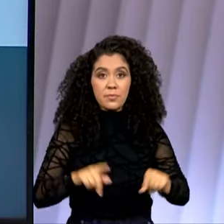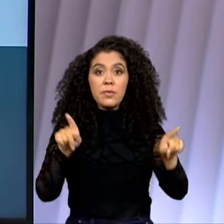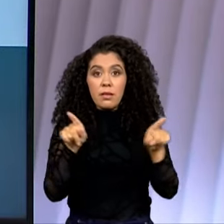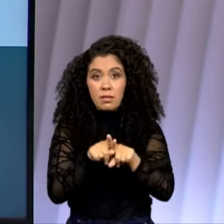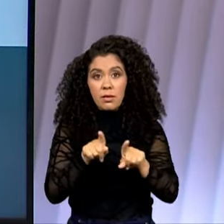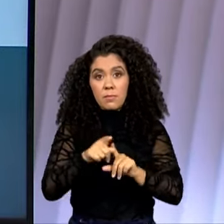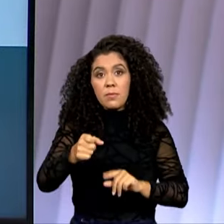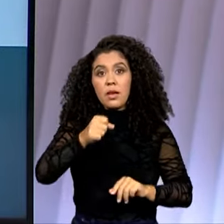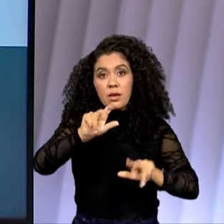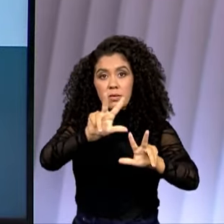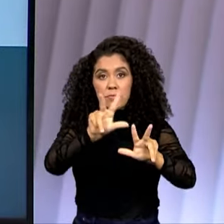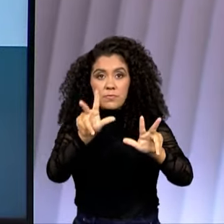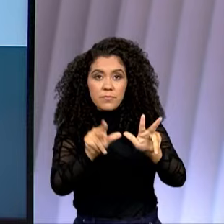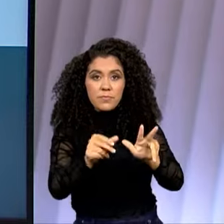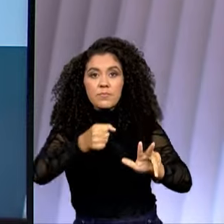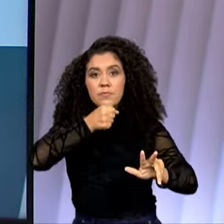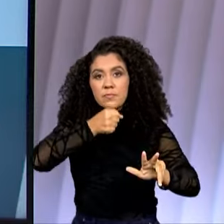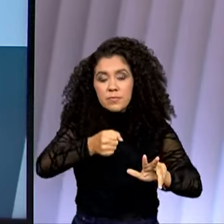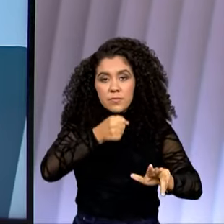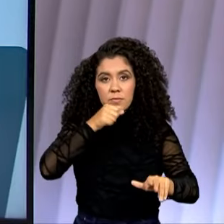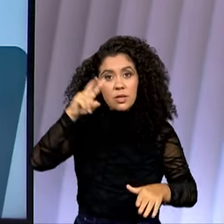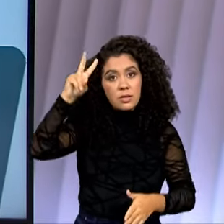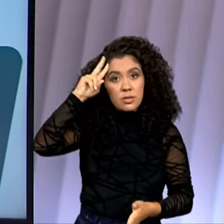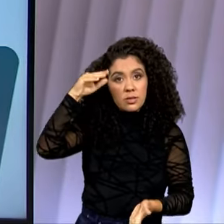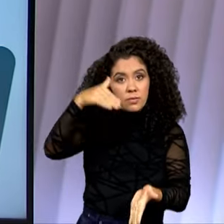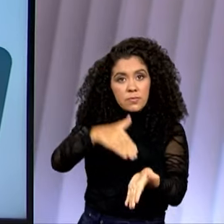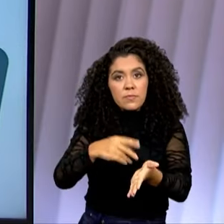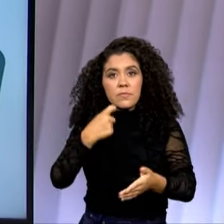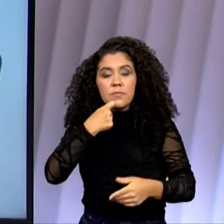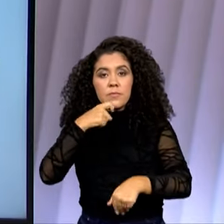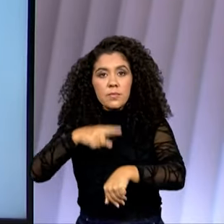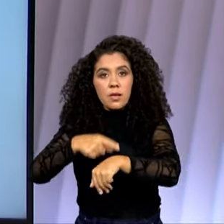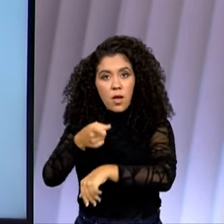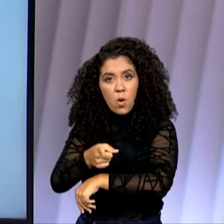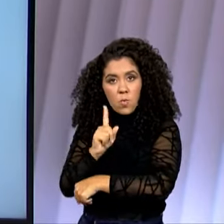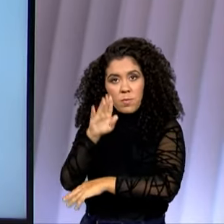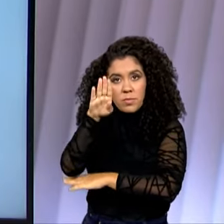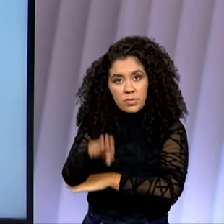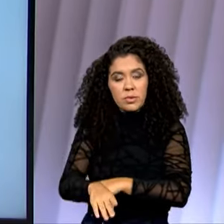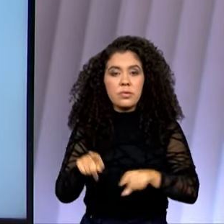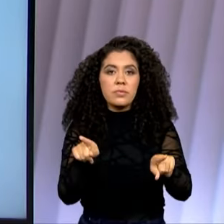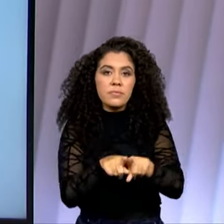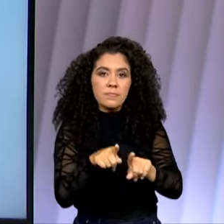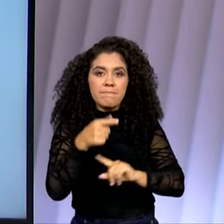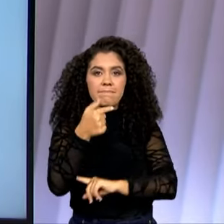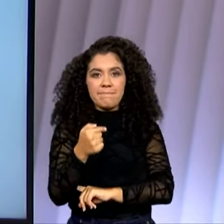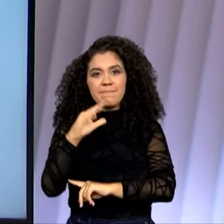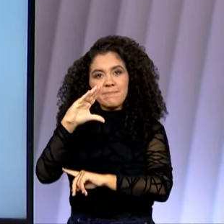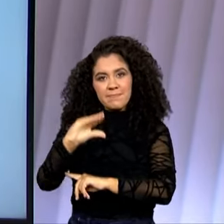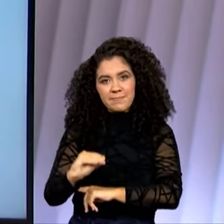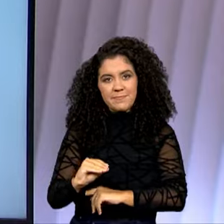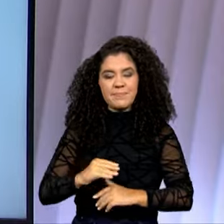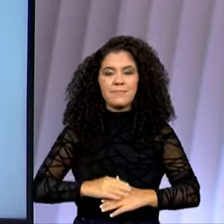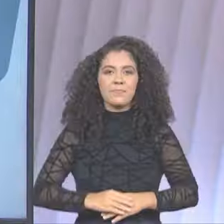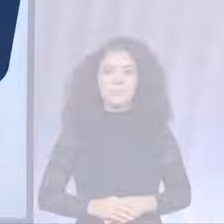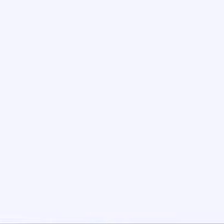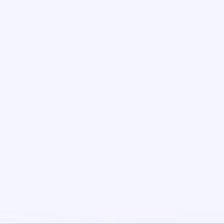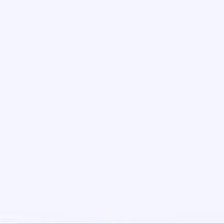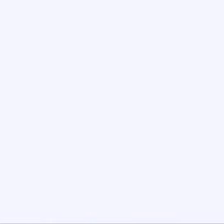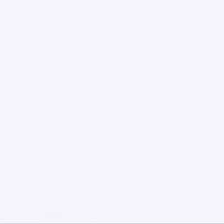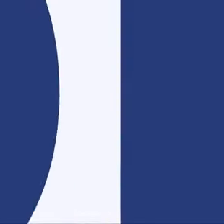agenciabrasil.ebc.com.br e acompanhe também os jornais da TV Brasil, de segunda a sexta, à 1 da tarde e às 7 da noite.